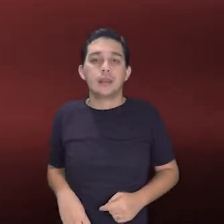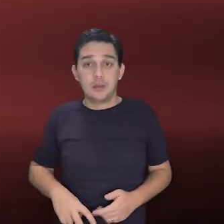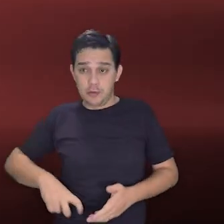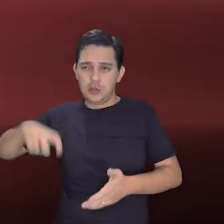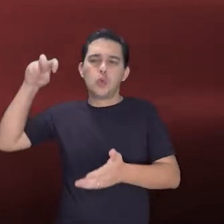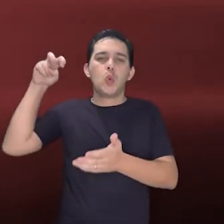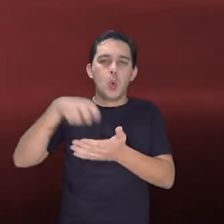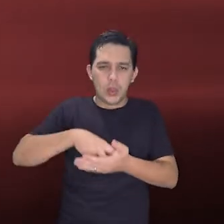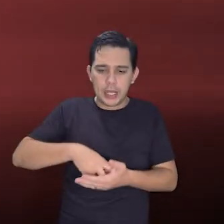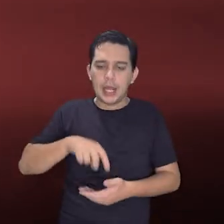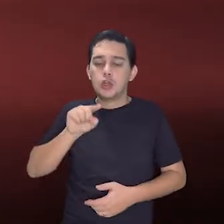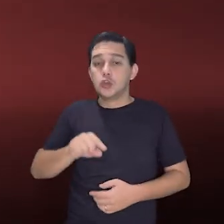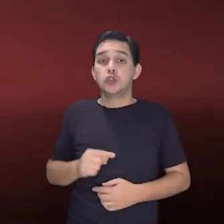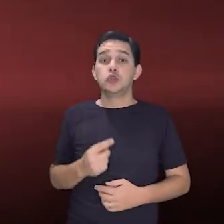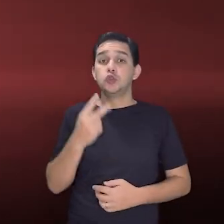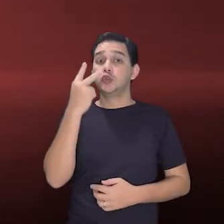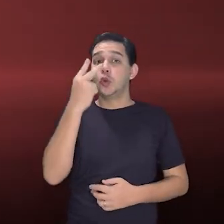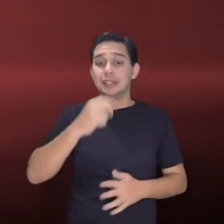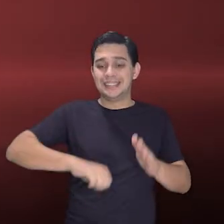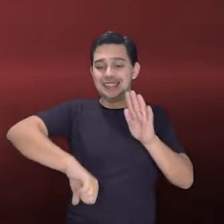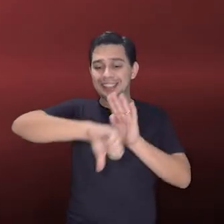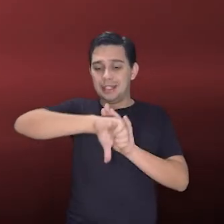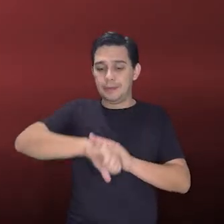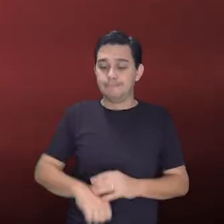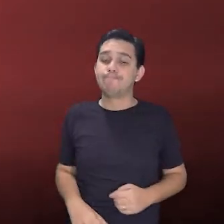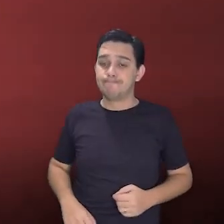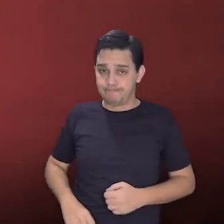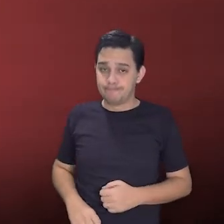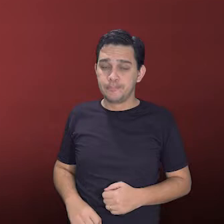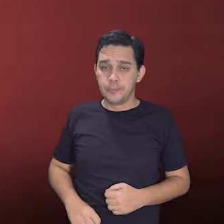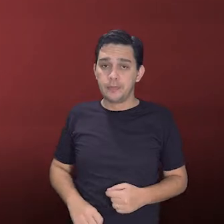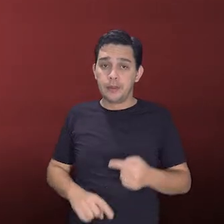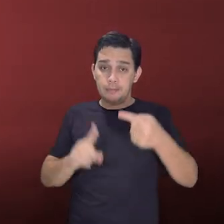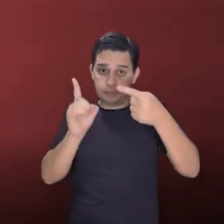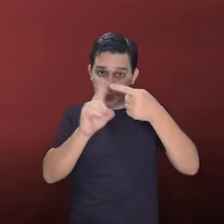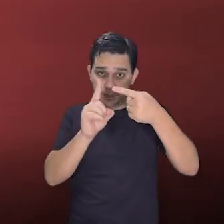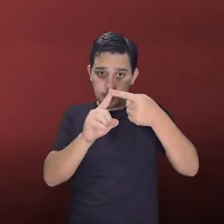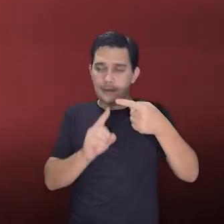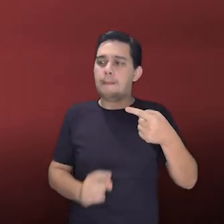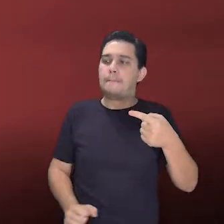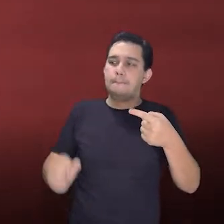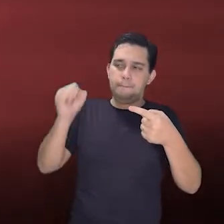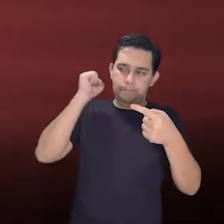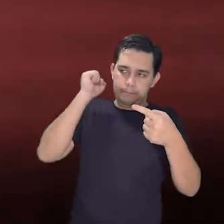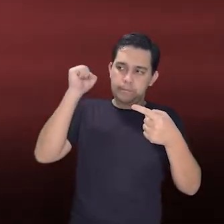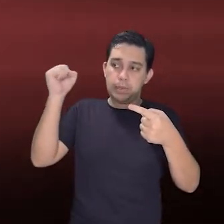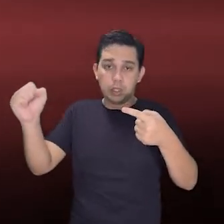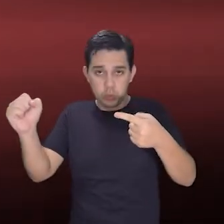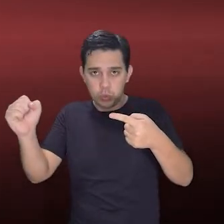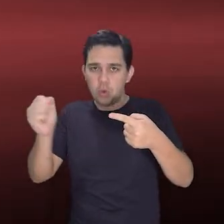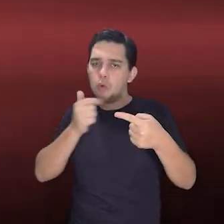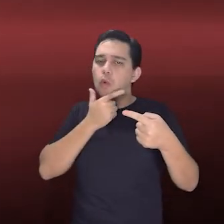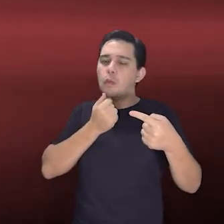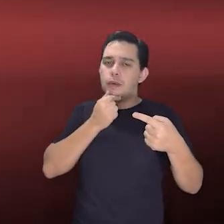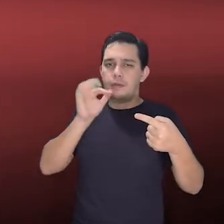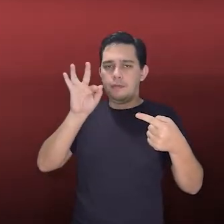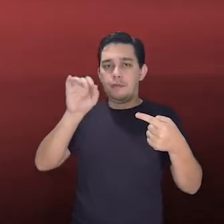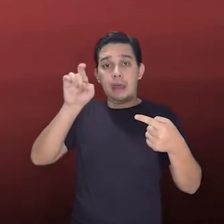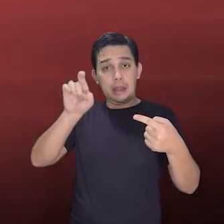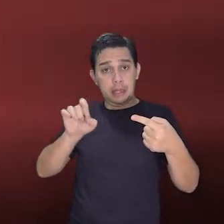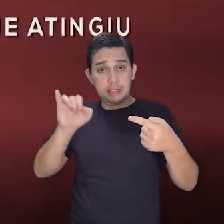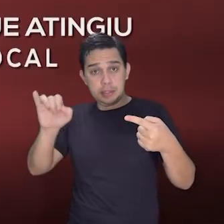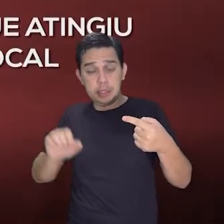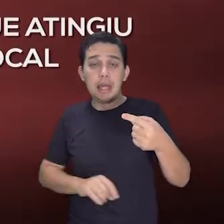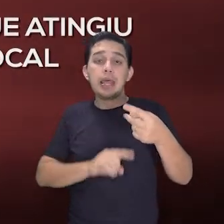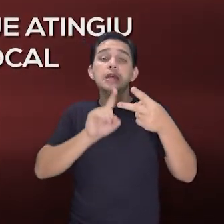pena, o réu foi condenado pela prática de 2 crimes em concurso formal: o homicídio duplamente qualificado em relação à vítima Félix